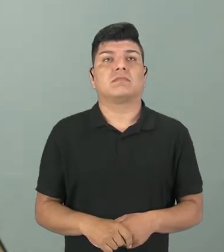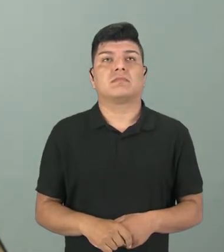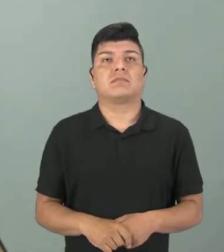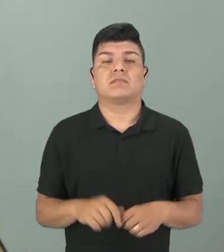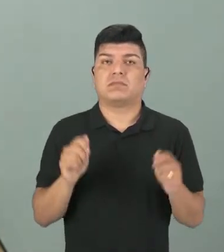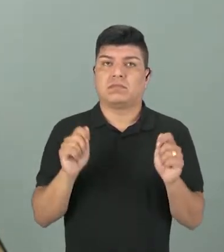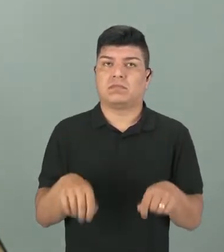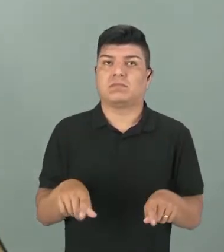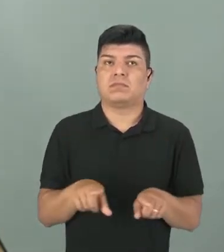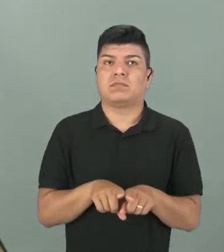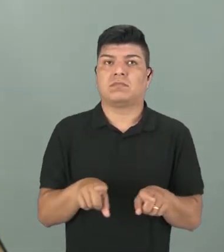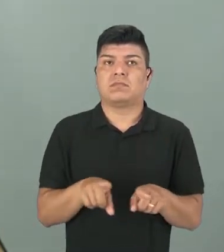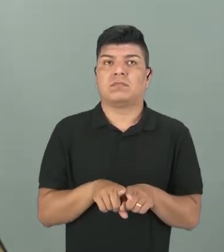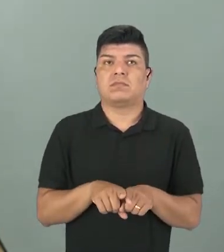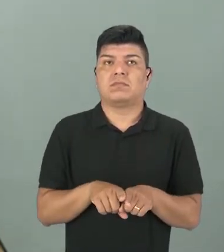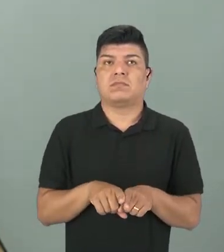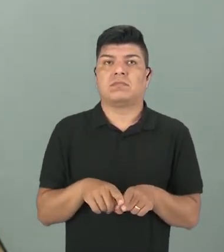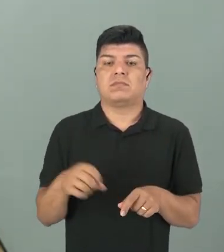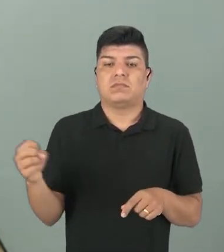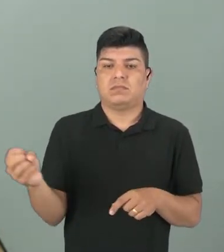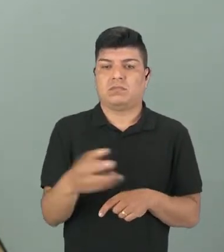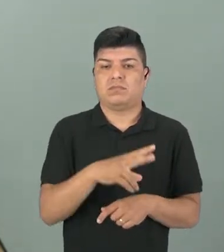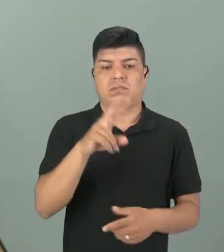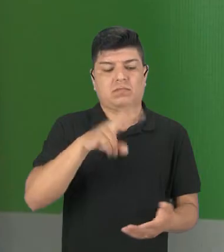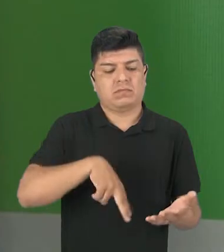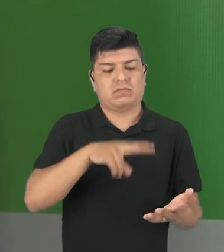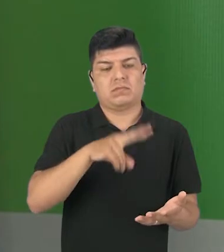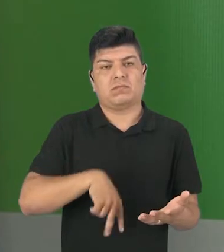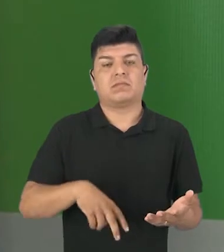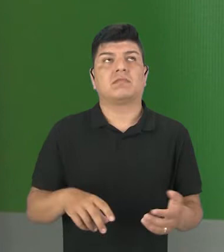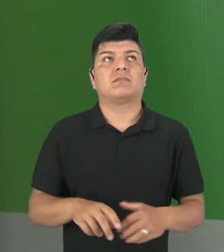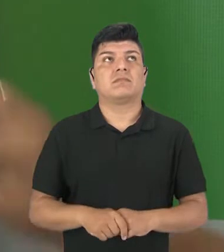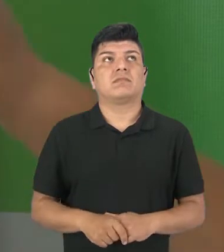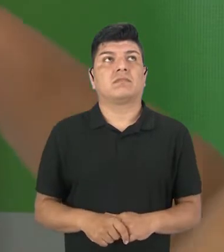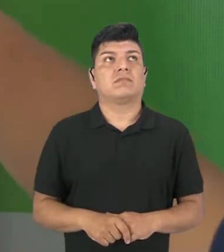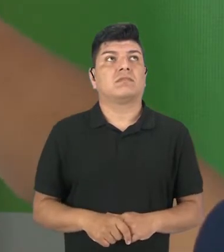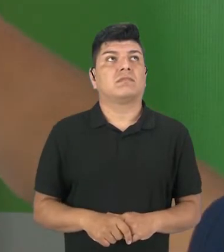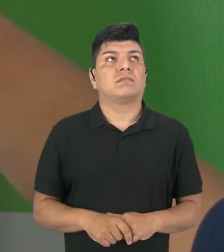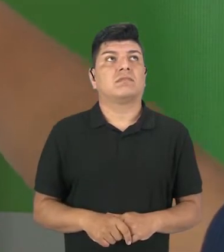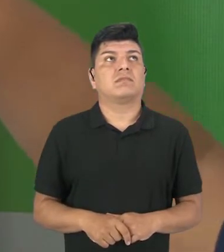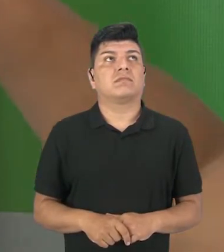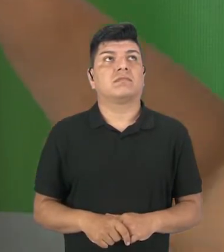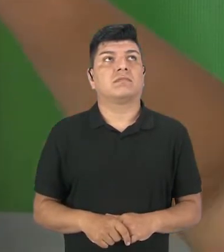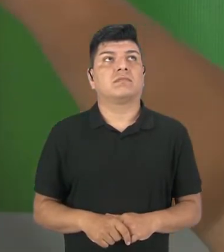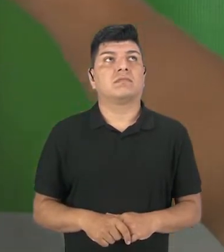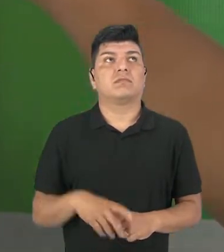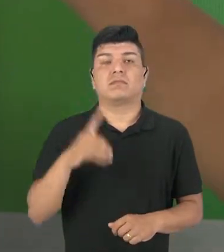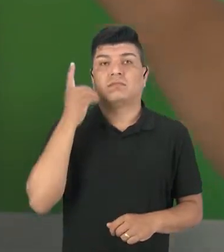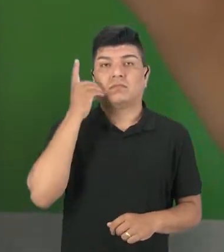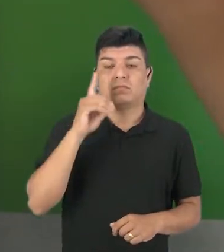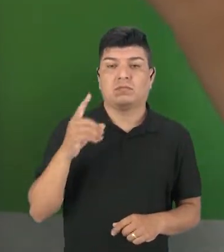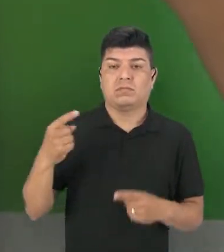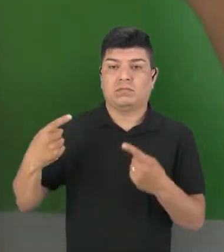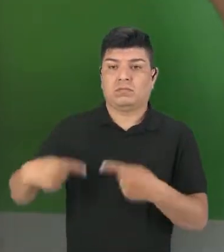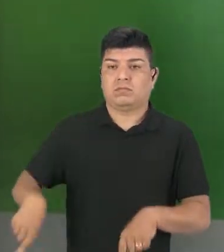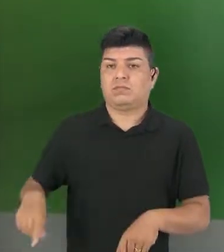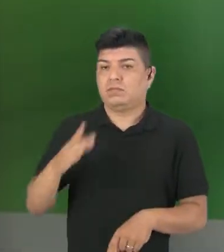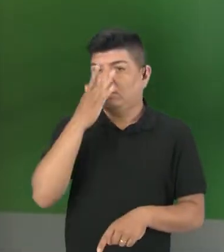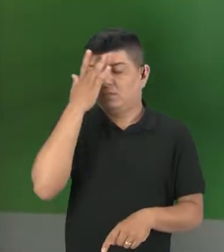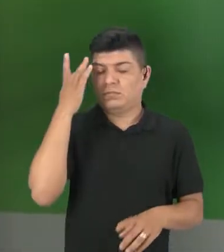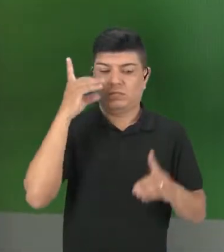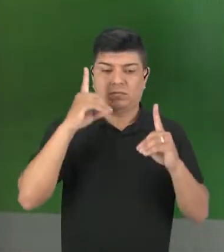E nós podemos também fazer uma nova leitura. Vamos lá? No dia da luta da pessoa